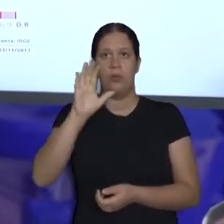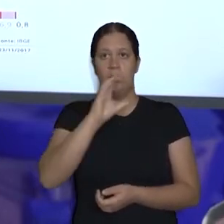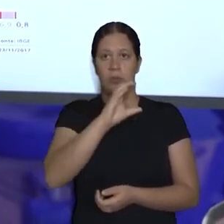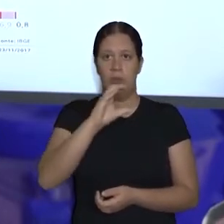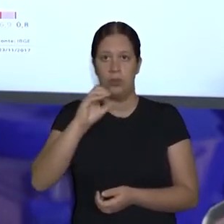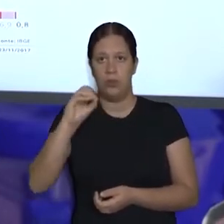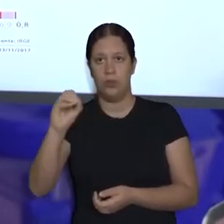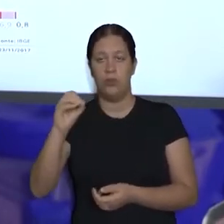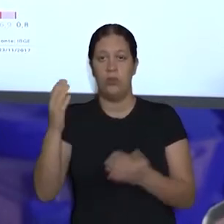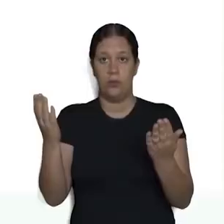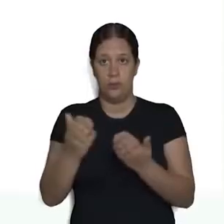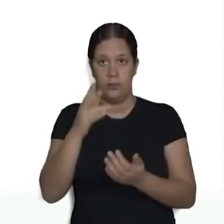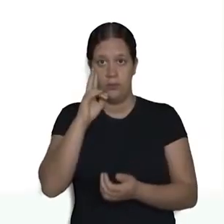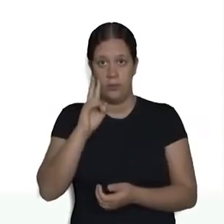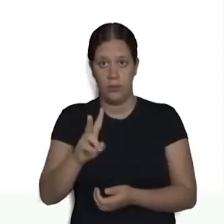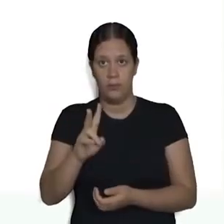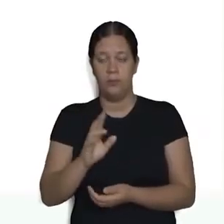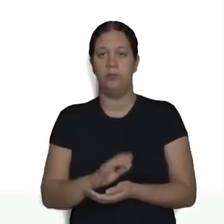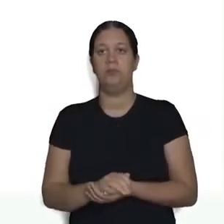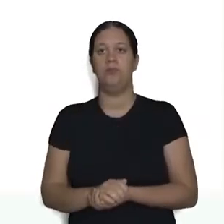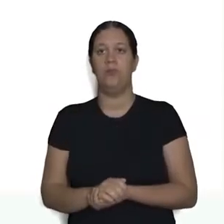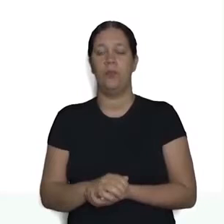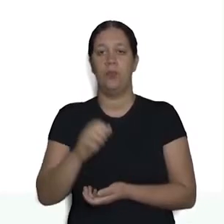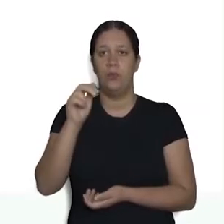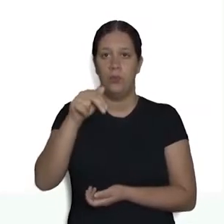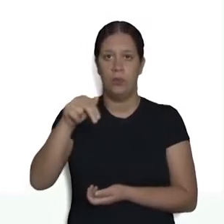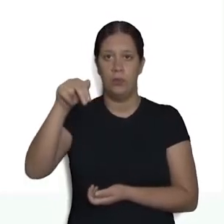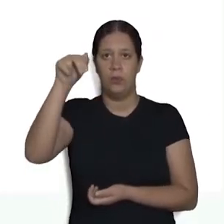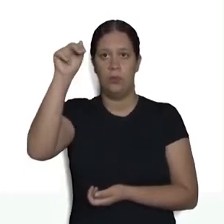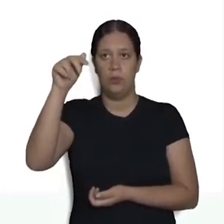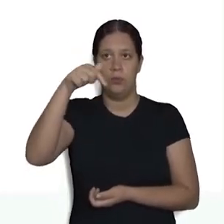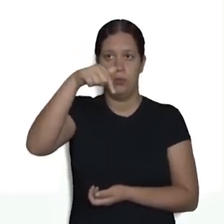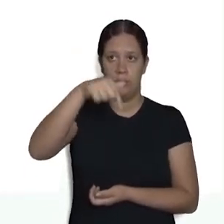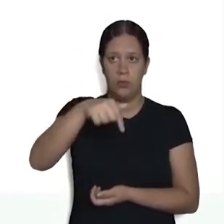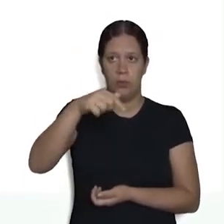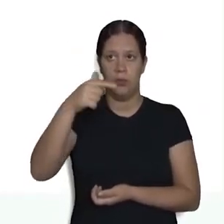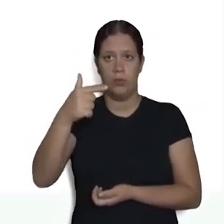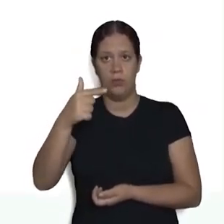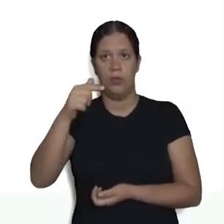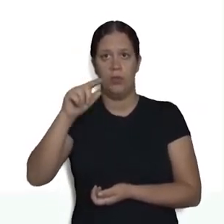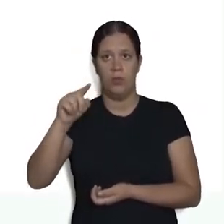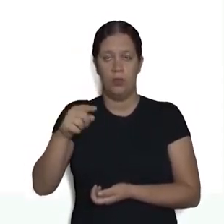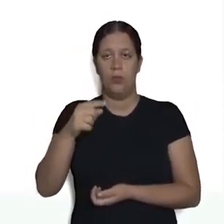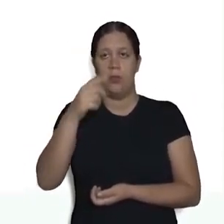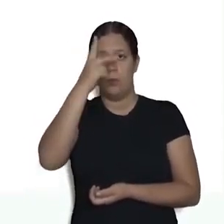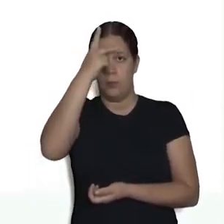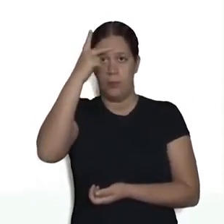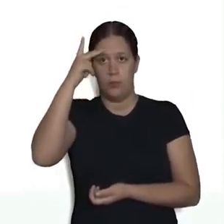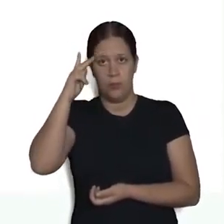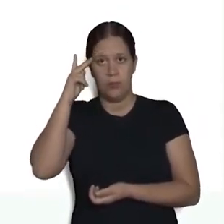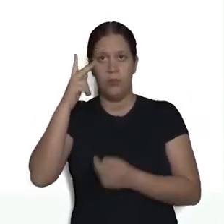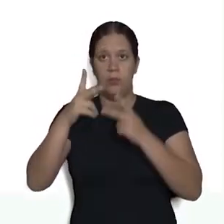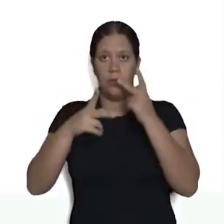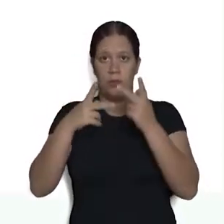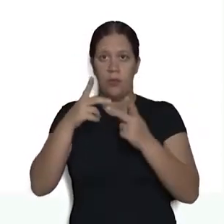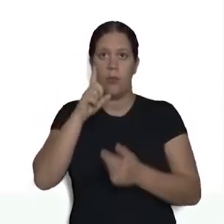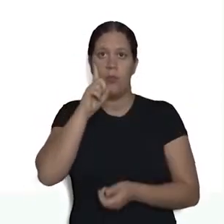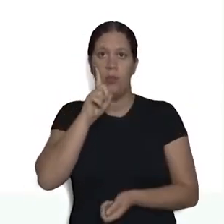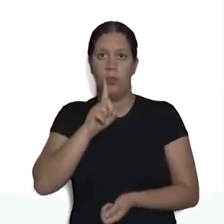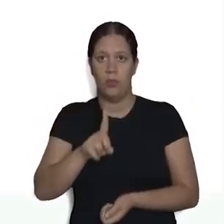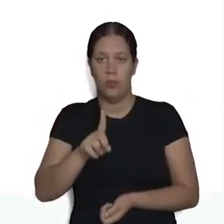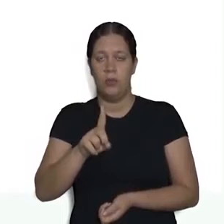Centro-Oeste. Vamos analisar? No Norte, nós temos 72,3% de pessoas que se autodeclaram